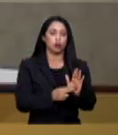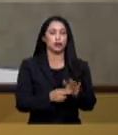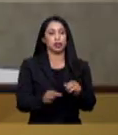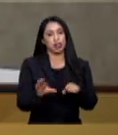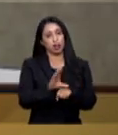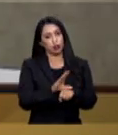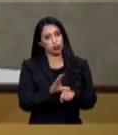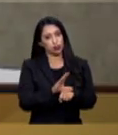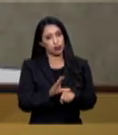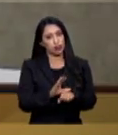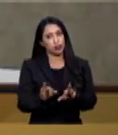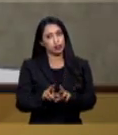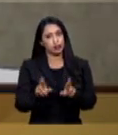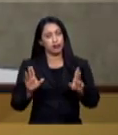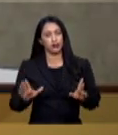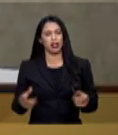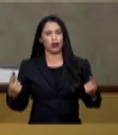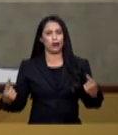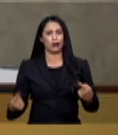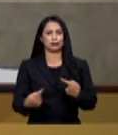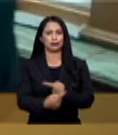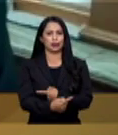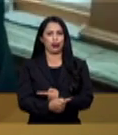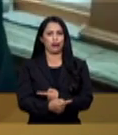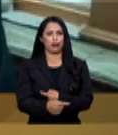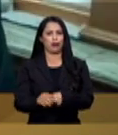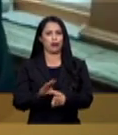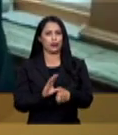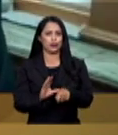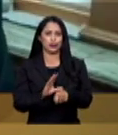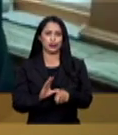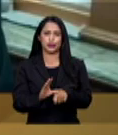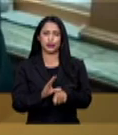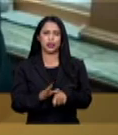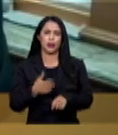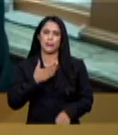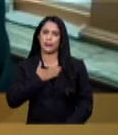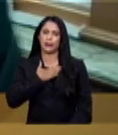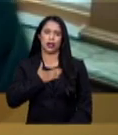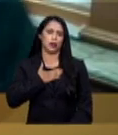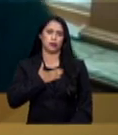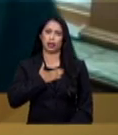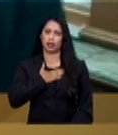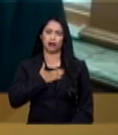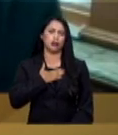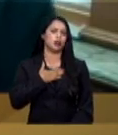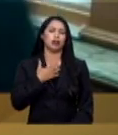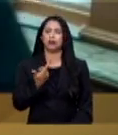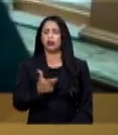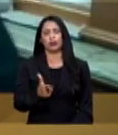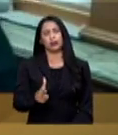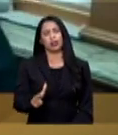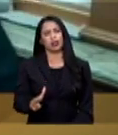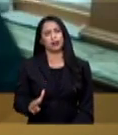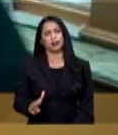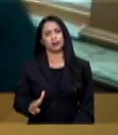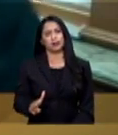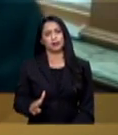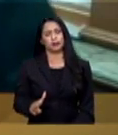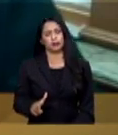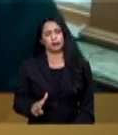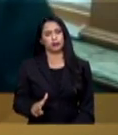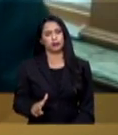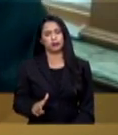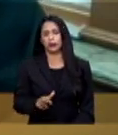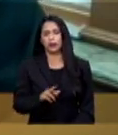Ato normativo contrário à Constituição Federal, para mim, é natimorto. Não tem